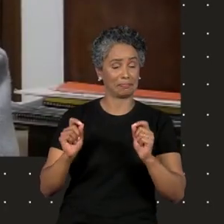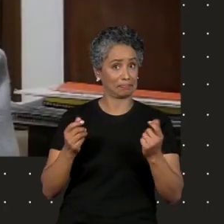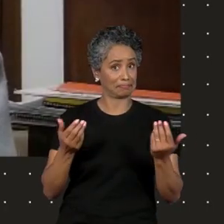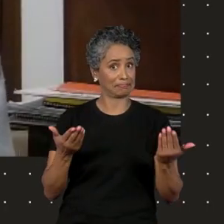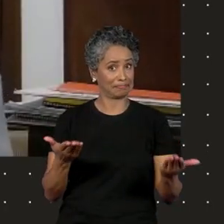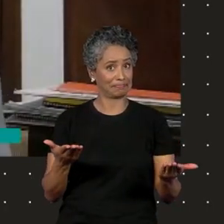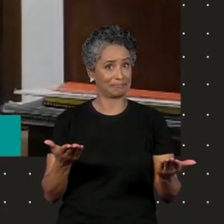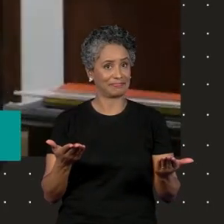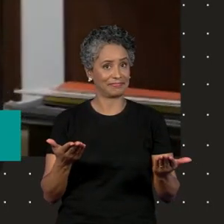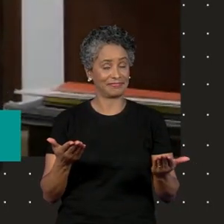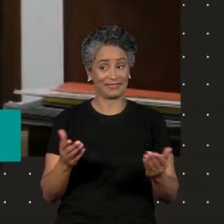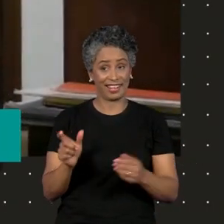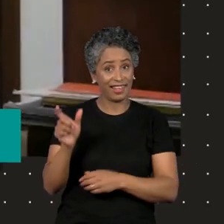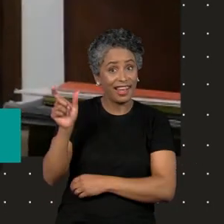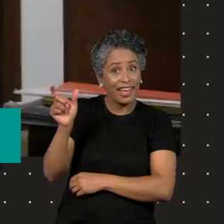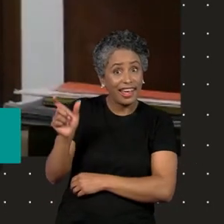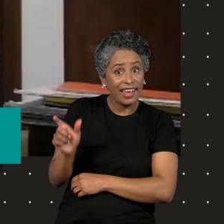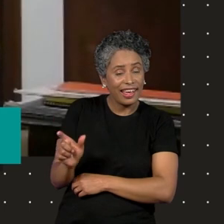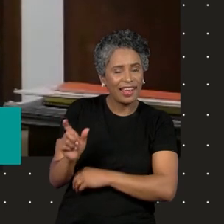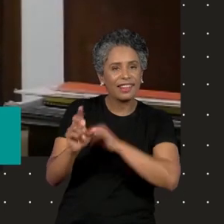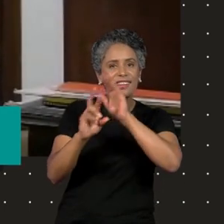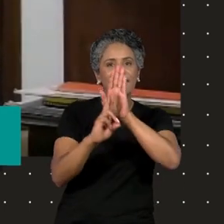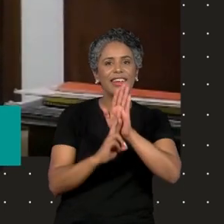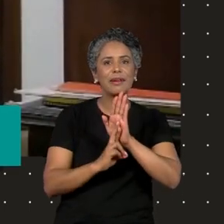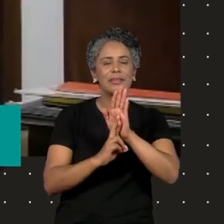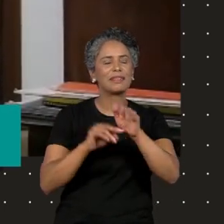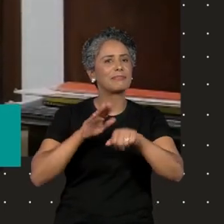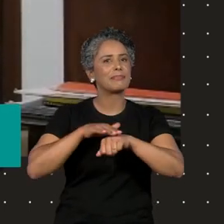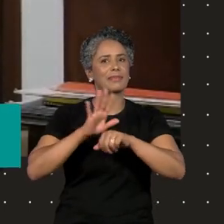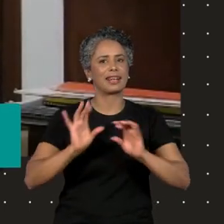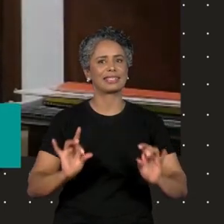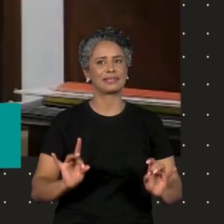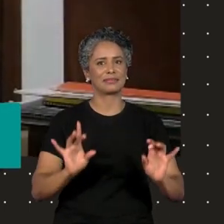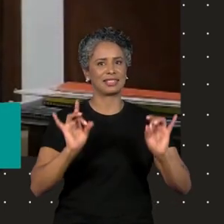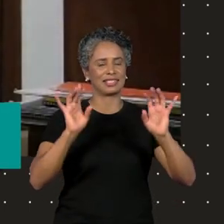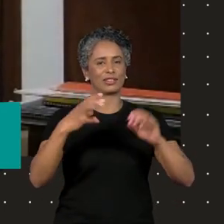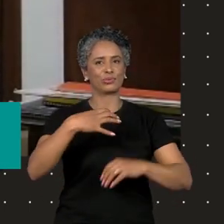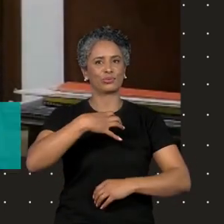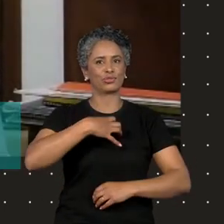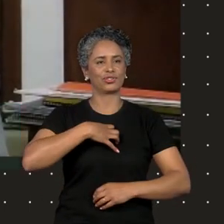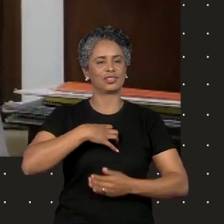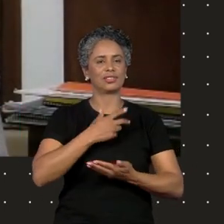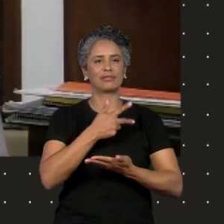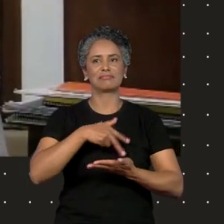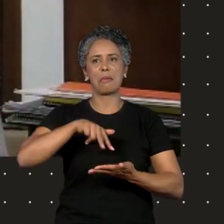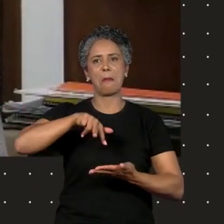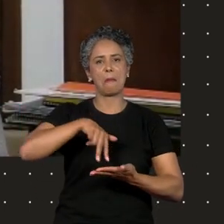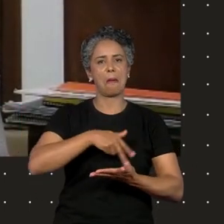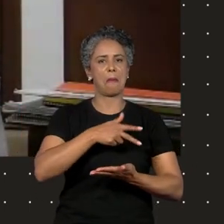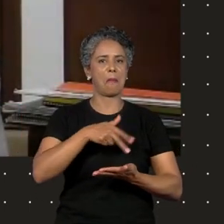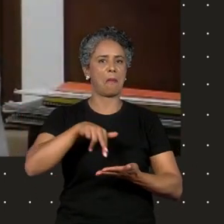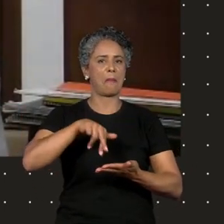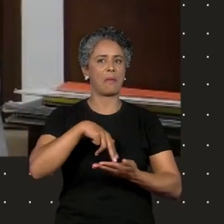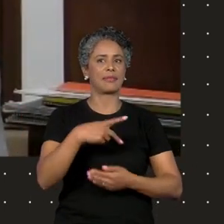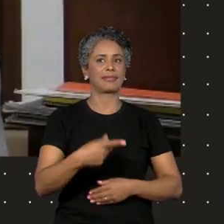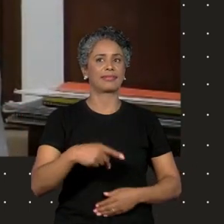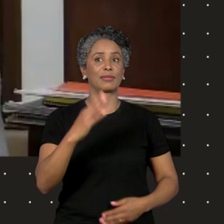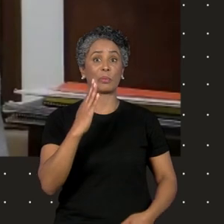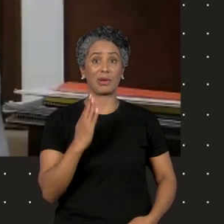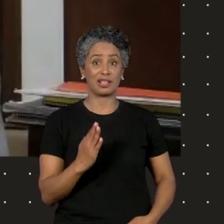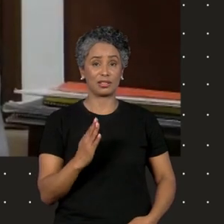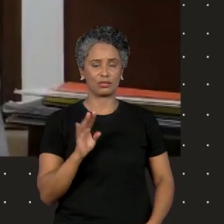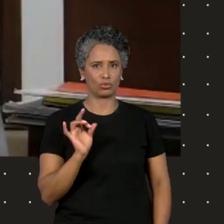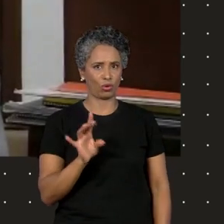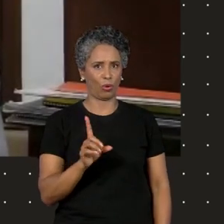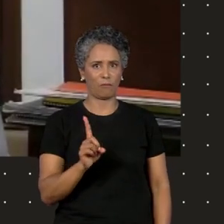a consubstanciação da dança no Brasil, no mundo inteiro